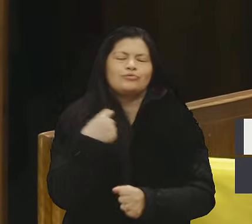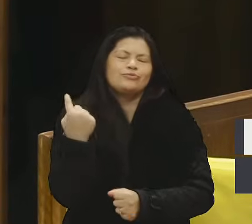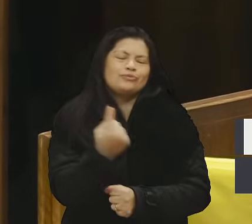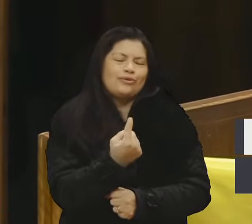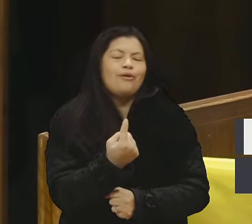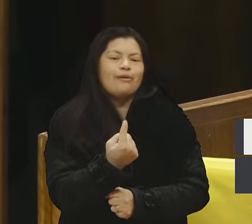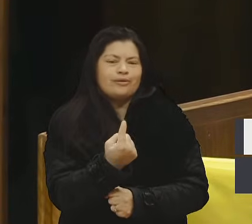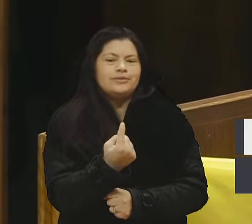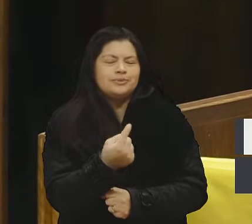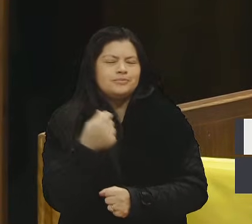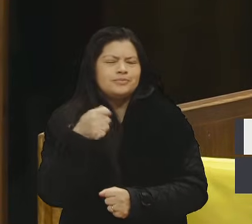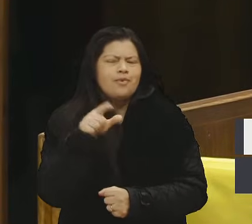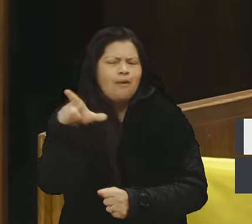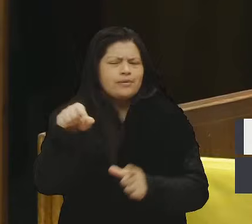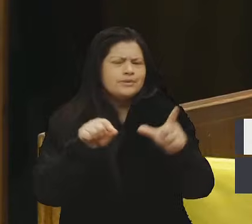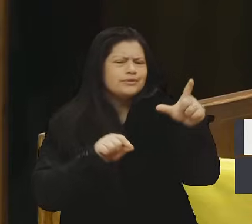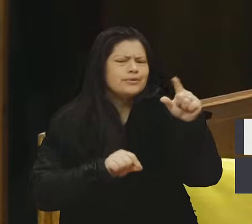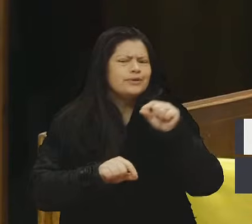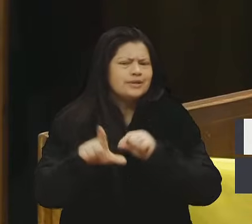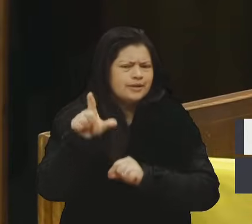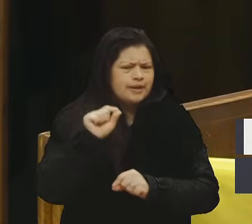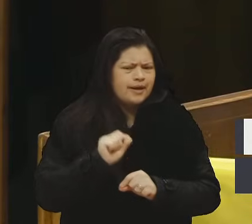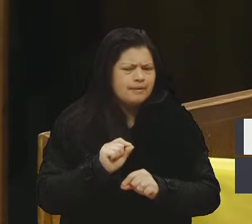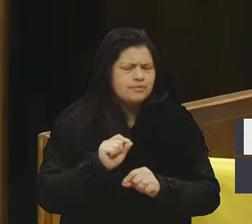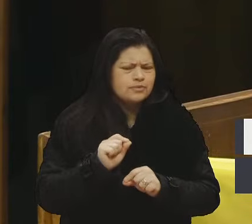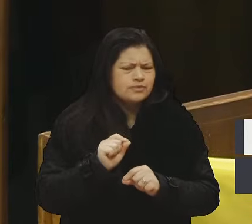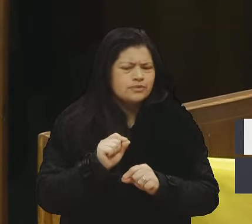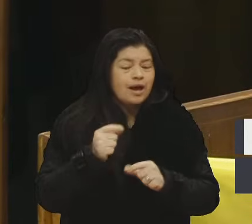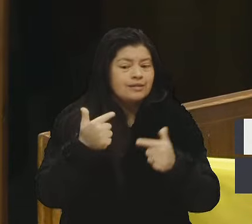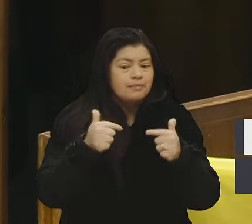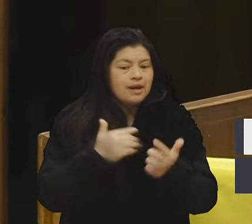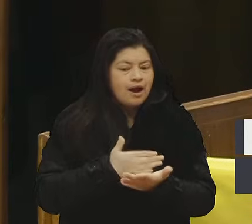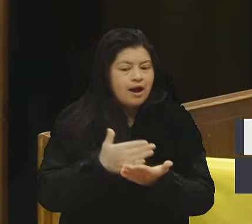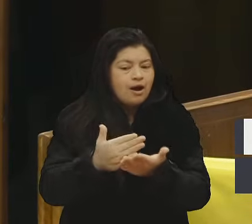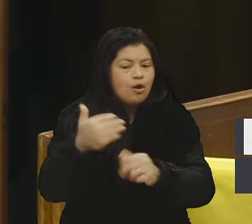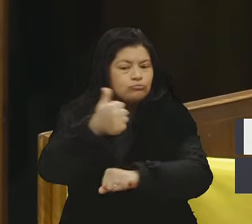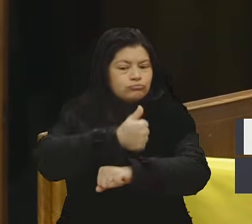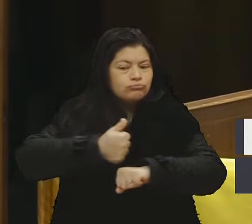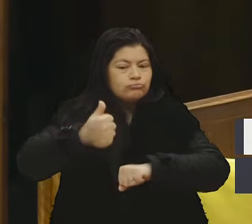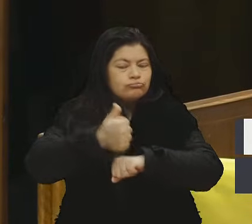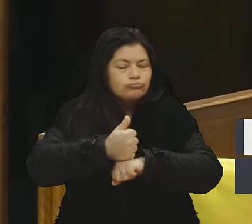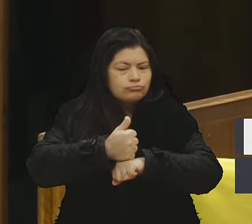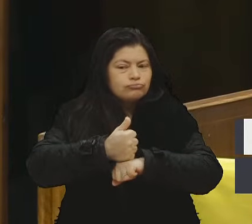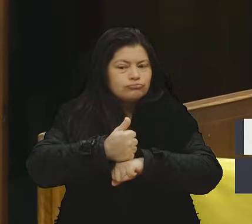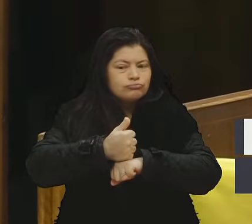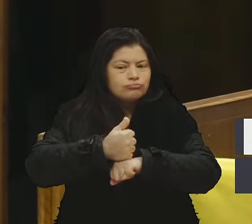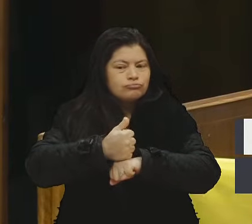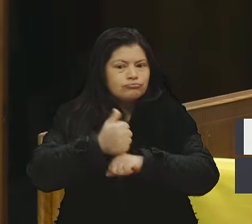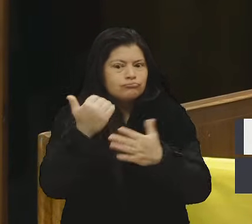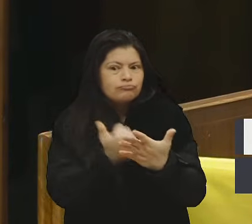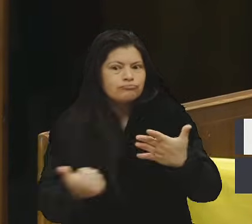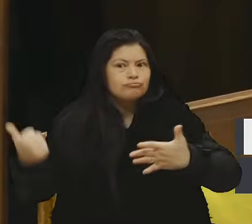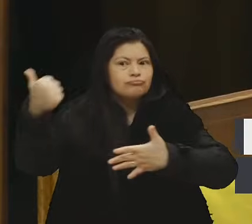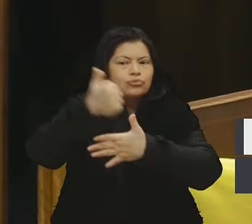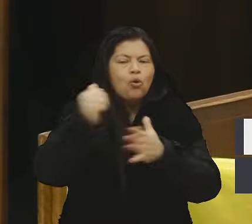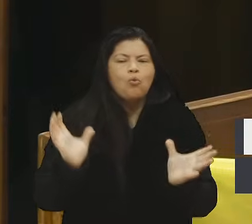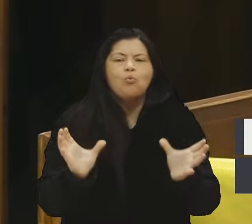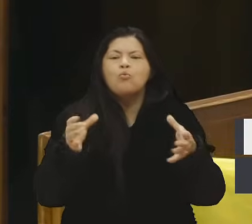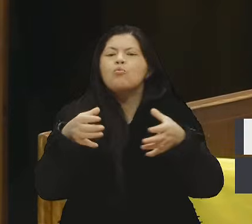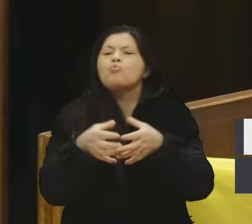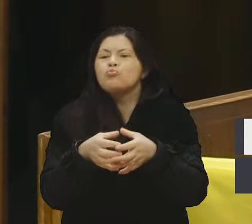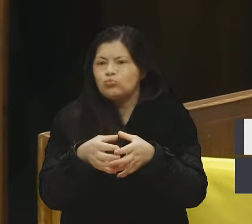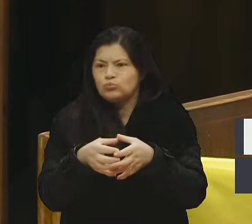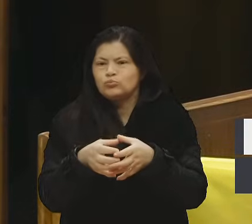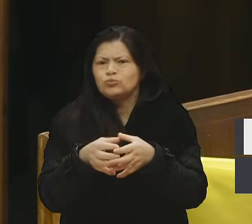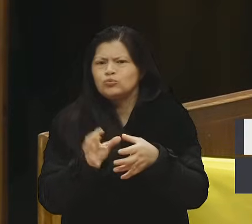nós que optamos por essa carreira, é primar pelo coletivo. E